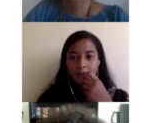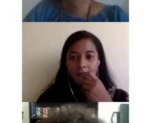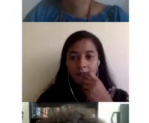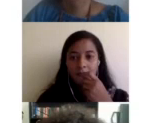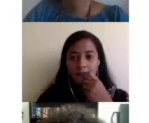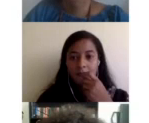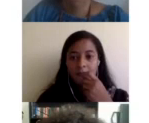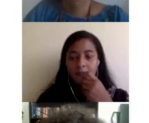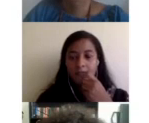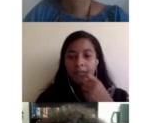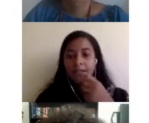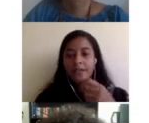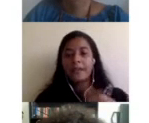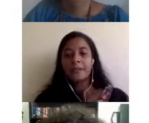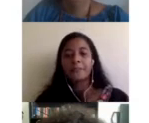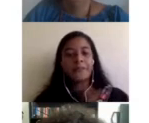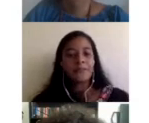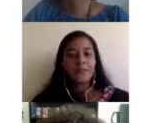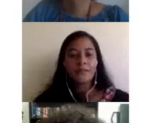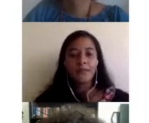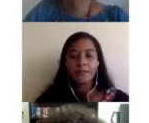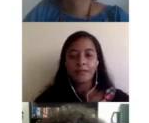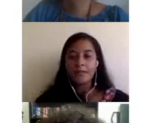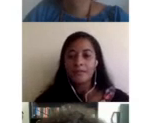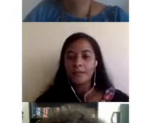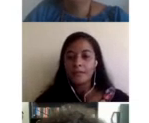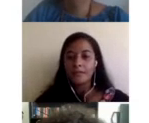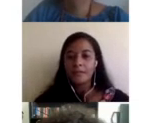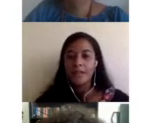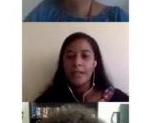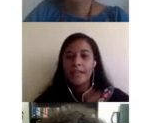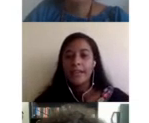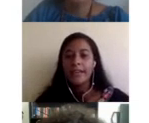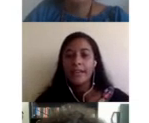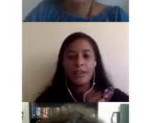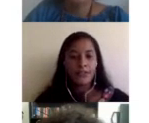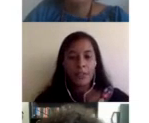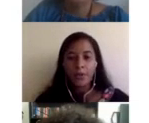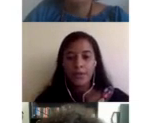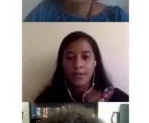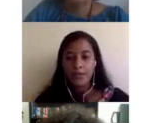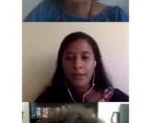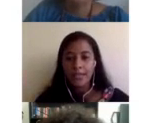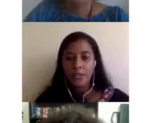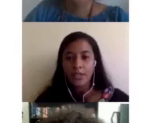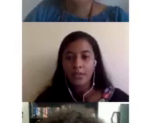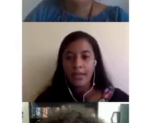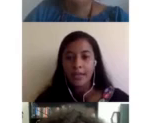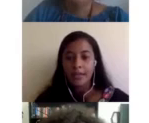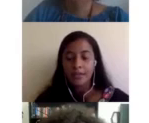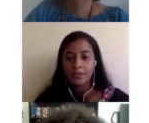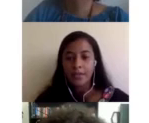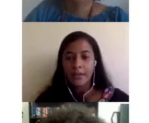É, ela também, dela ficou muda, né? Não está saindo áudio. É, eu vou falar um pouquinho aqui sobre a